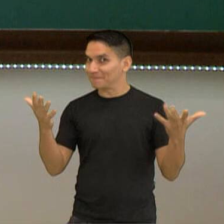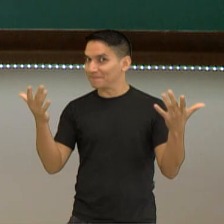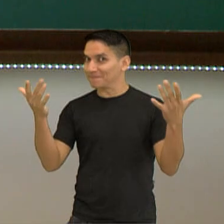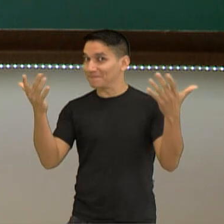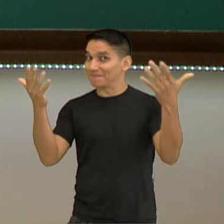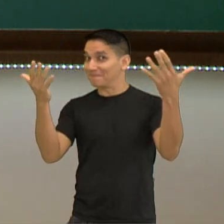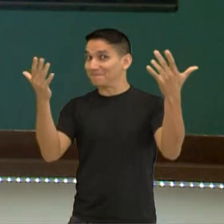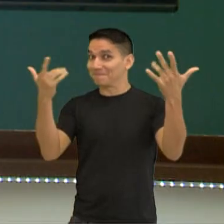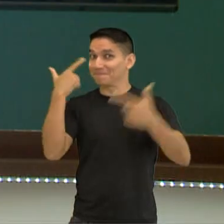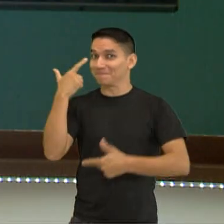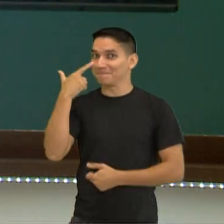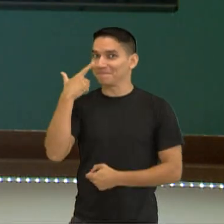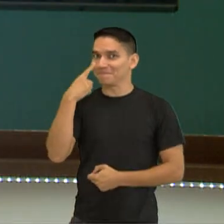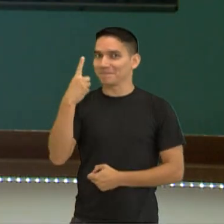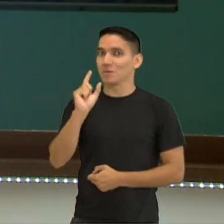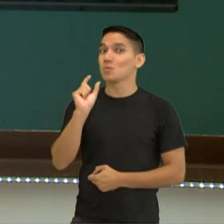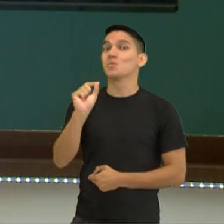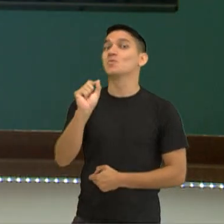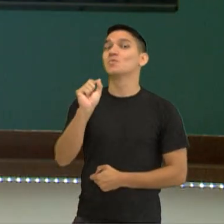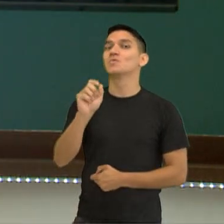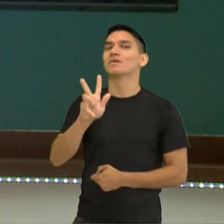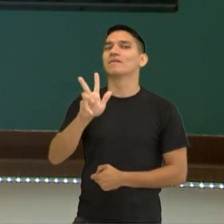tchan, tchan. Vamos ver